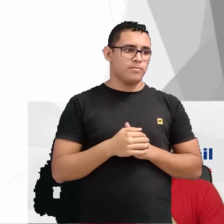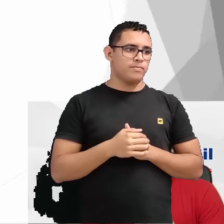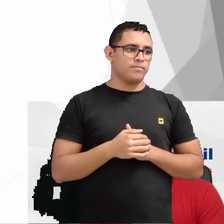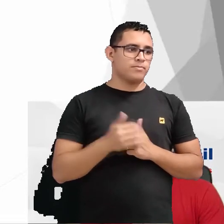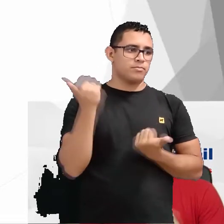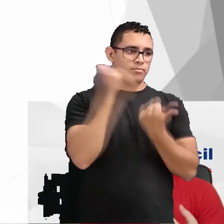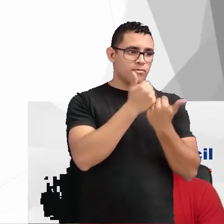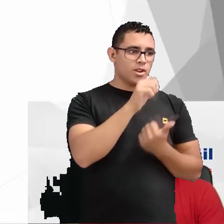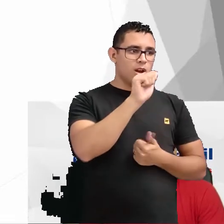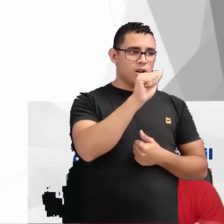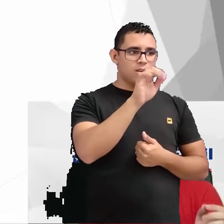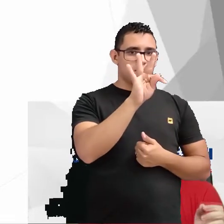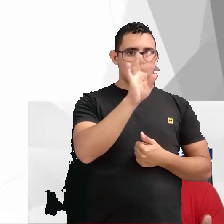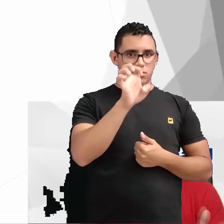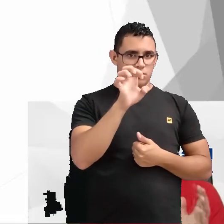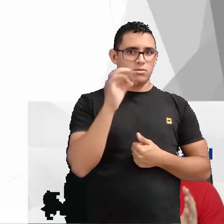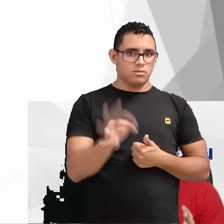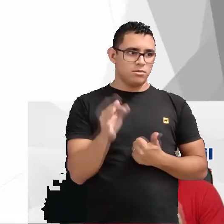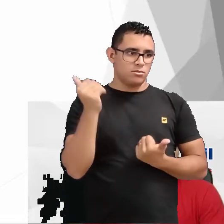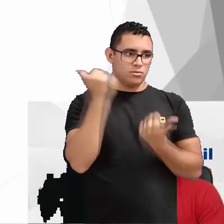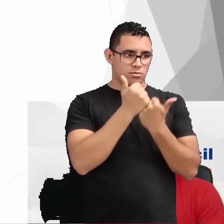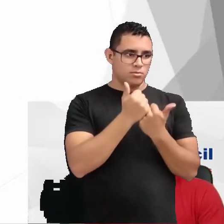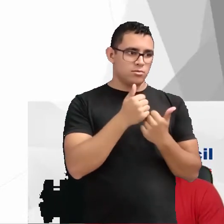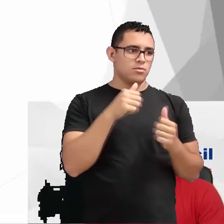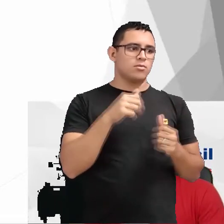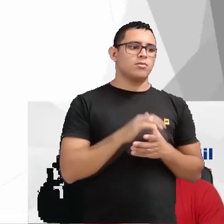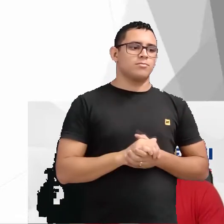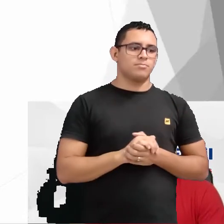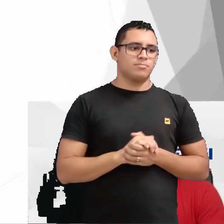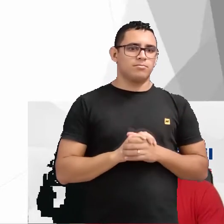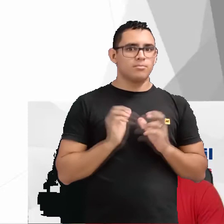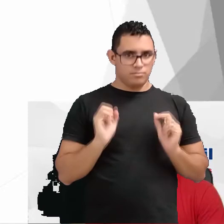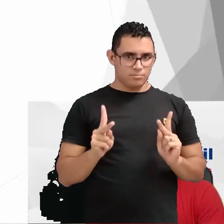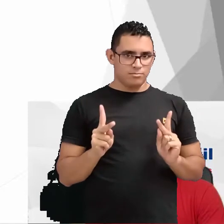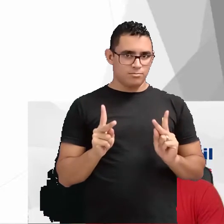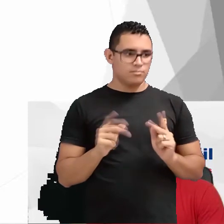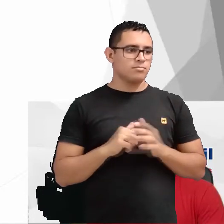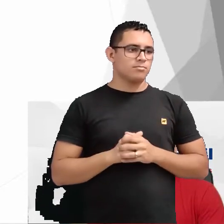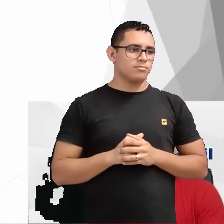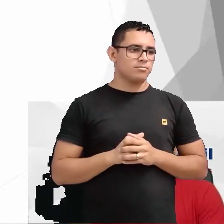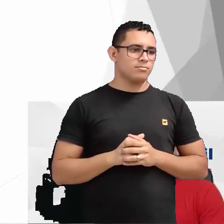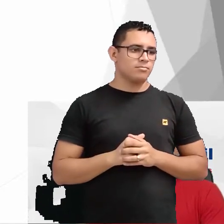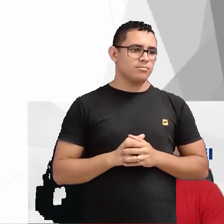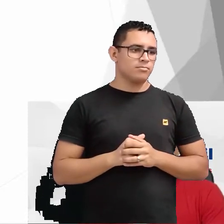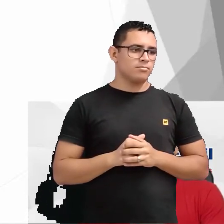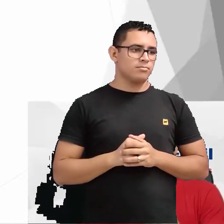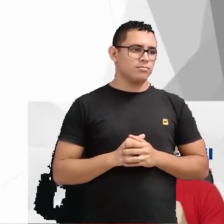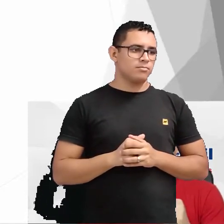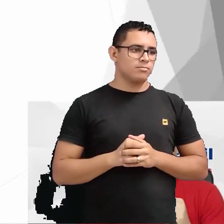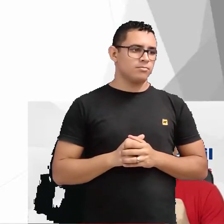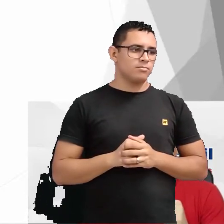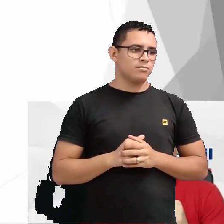de eat? Ate. James ate sushi for the first time yesterday, ok? One